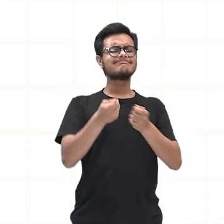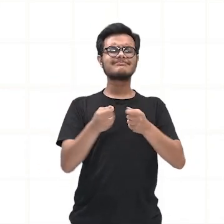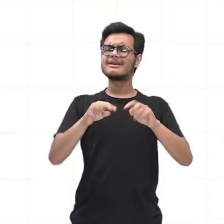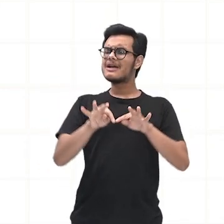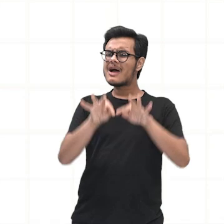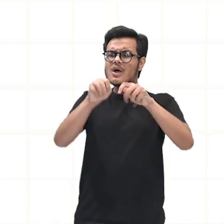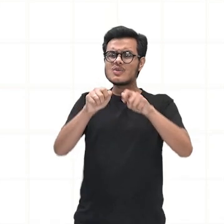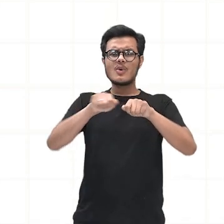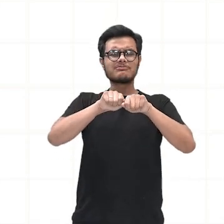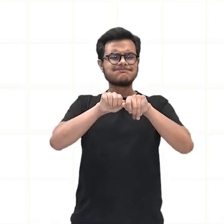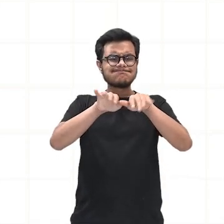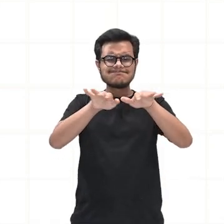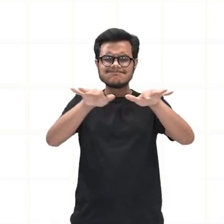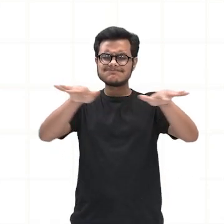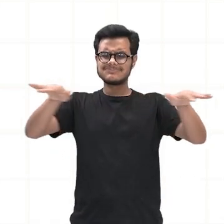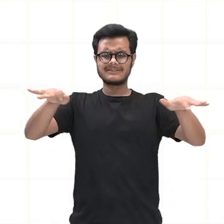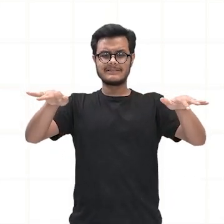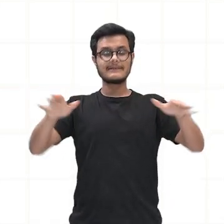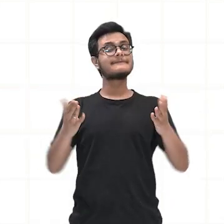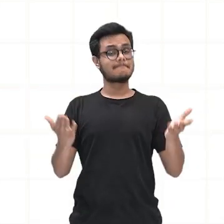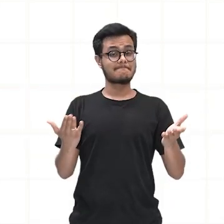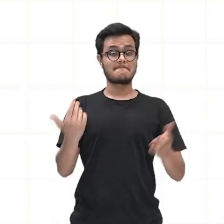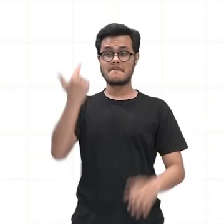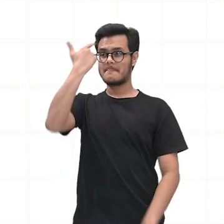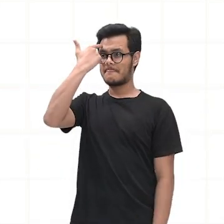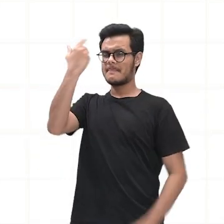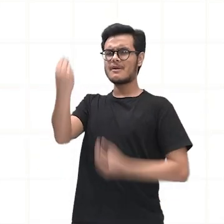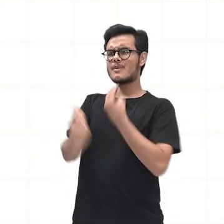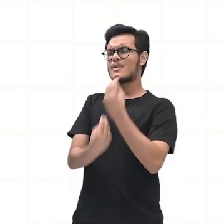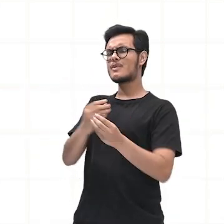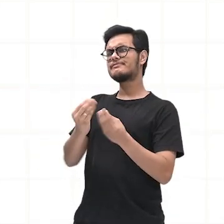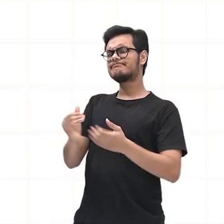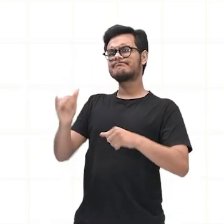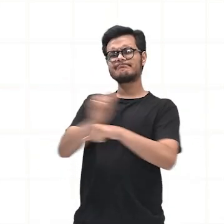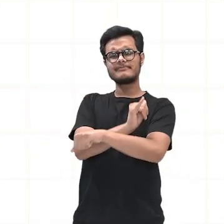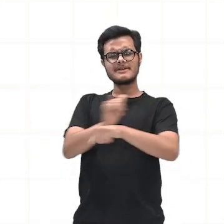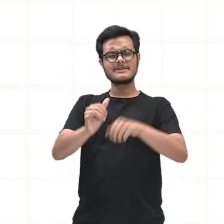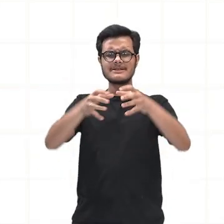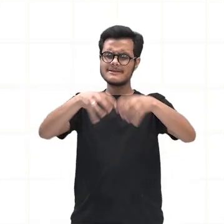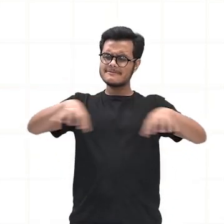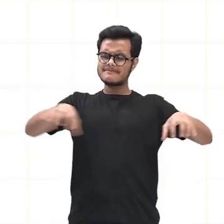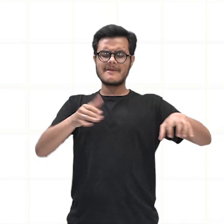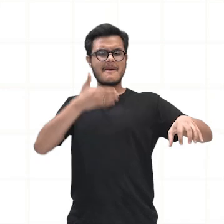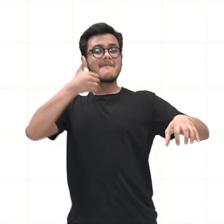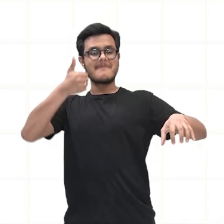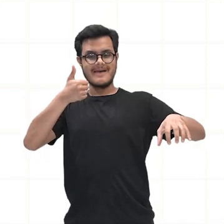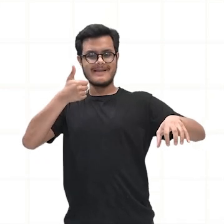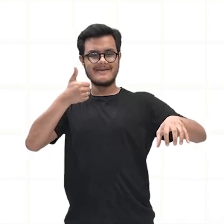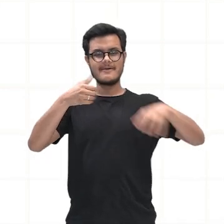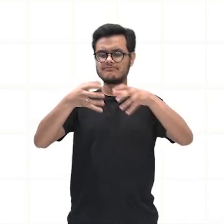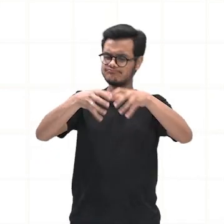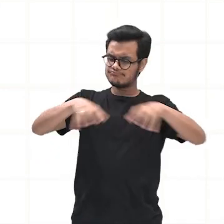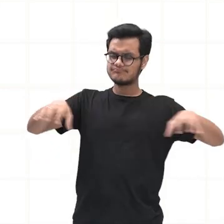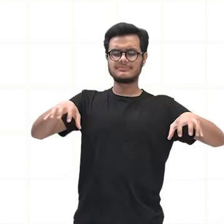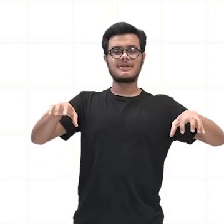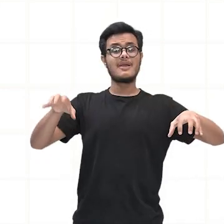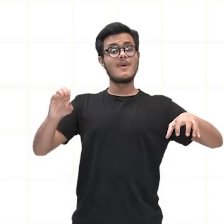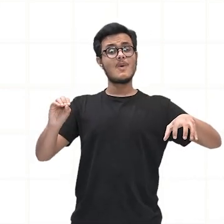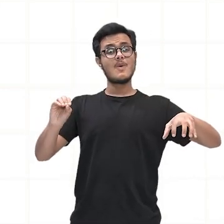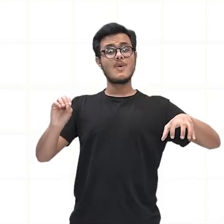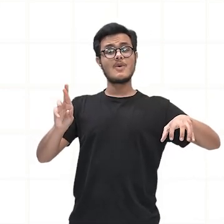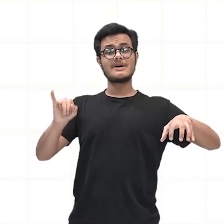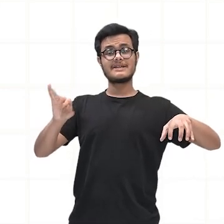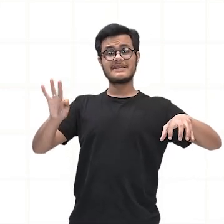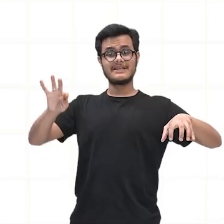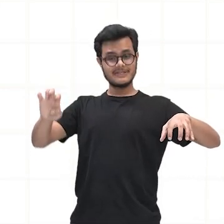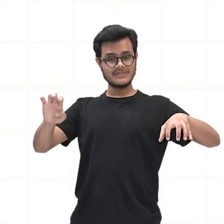todo aquele território. Então, Diocleciano achou que seria mais fácil